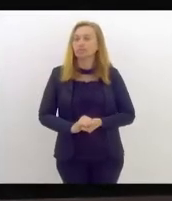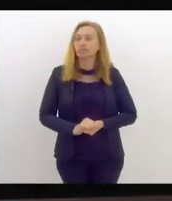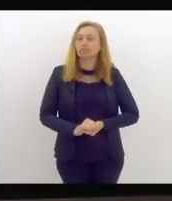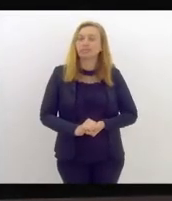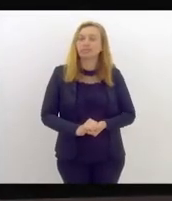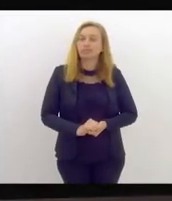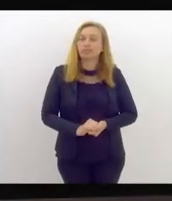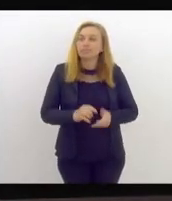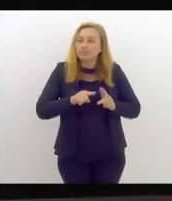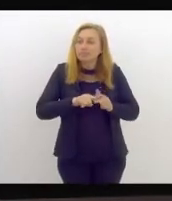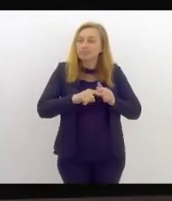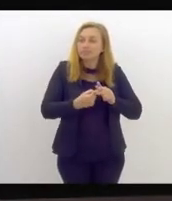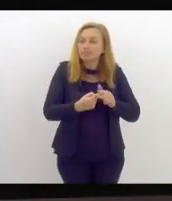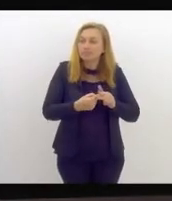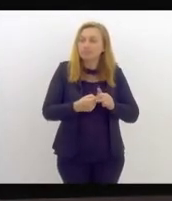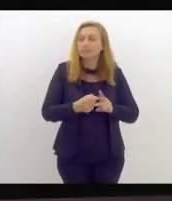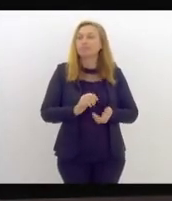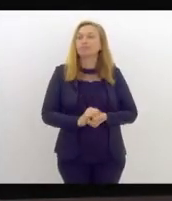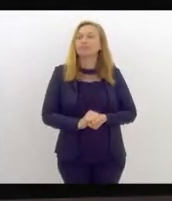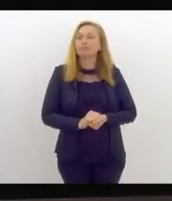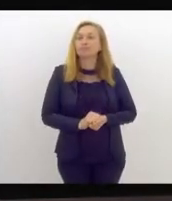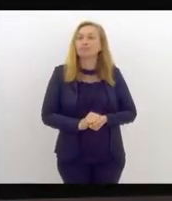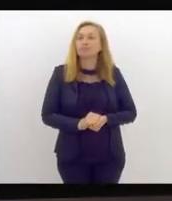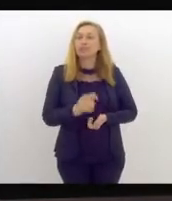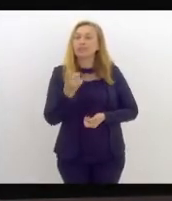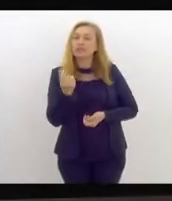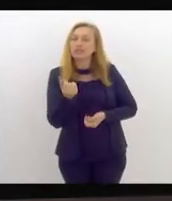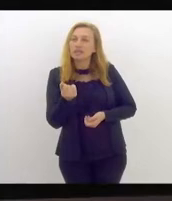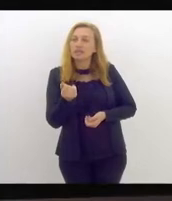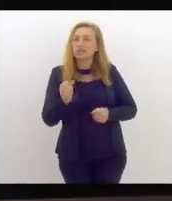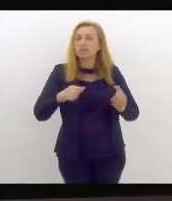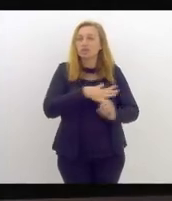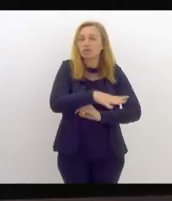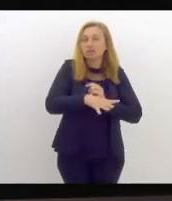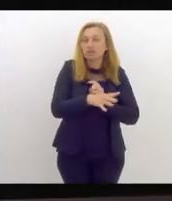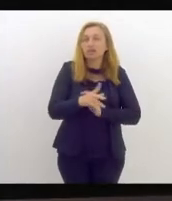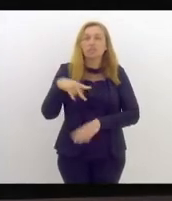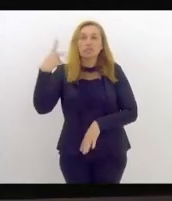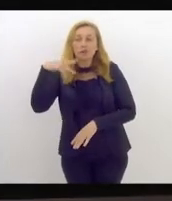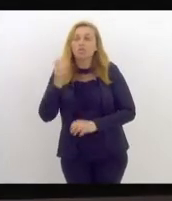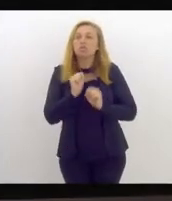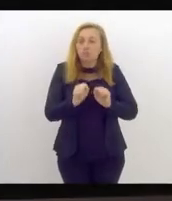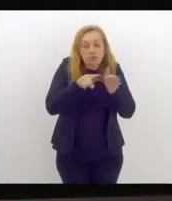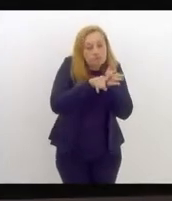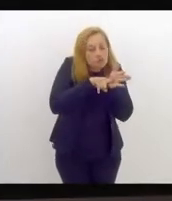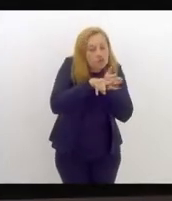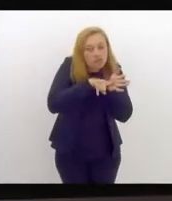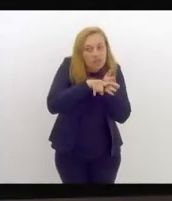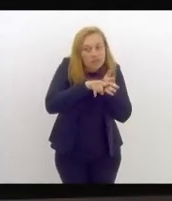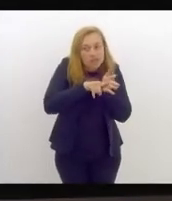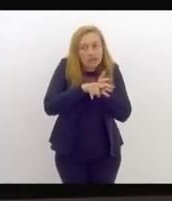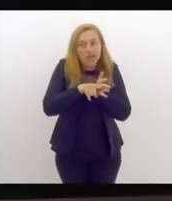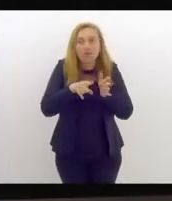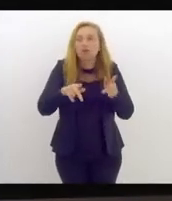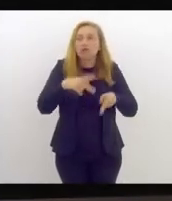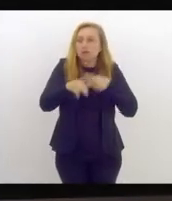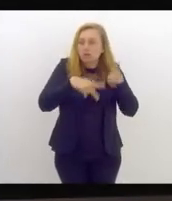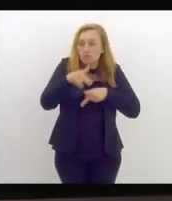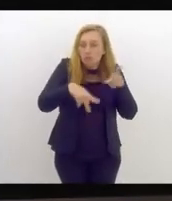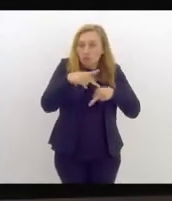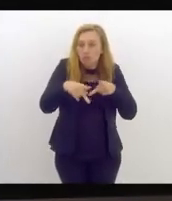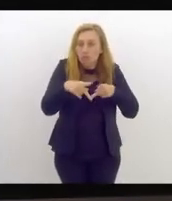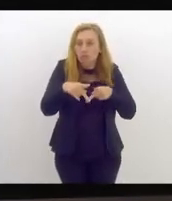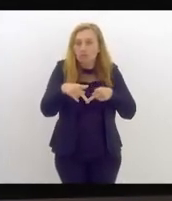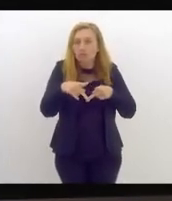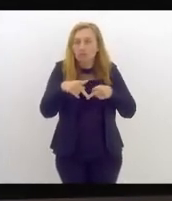é alterar essa essa tarifa social para que o Parlamento possa fiscalizar e a população não venha se